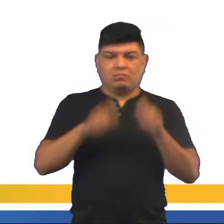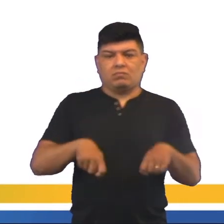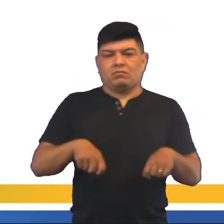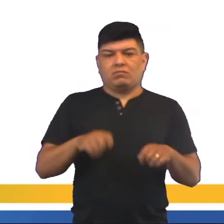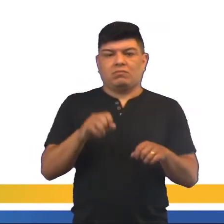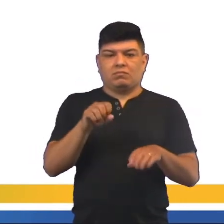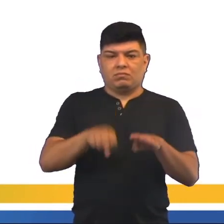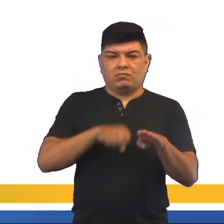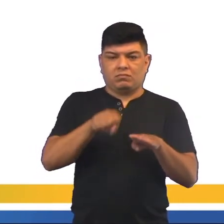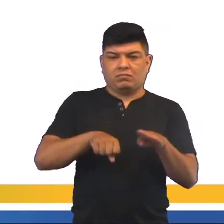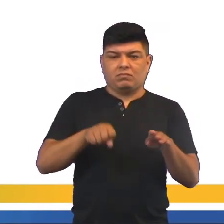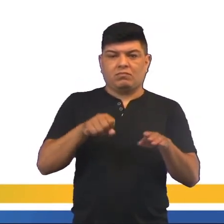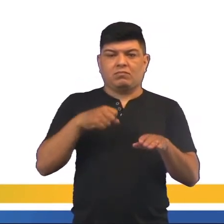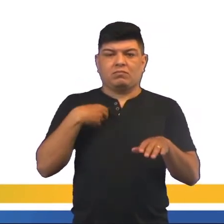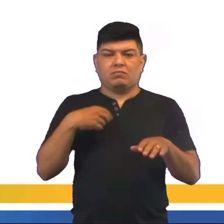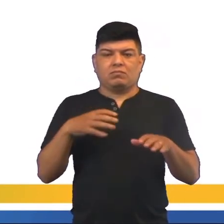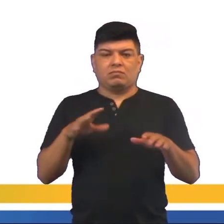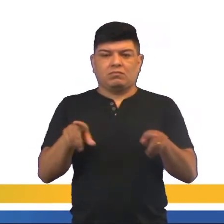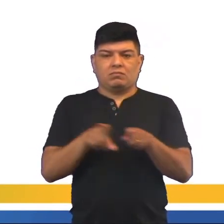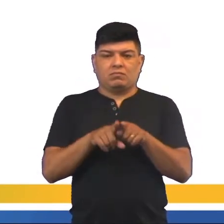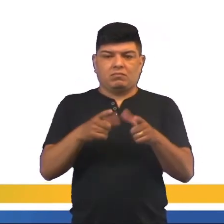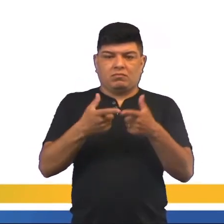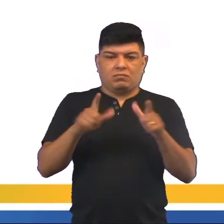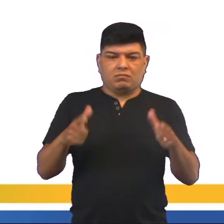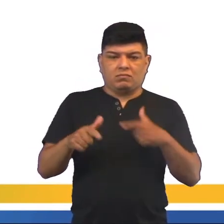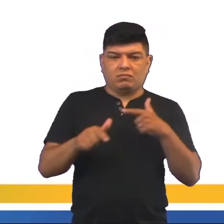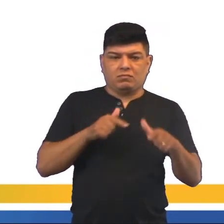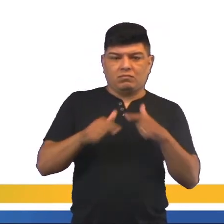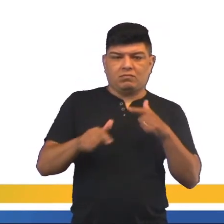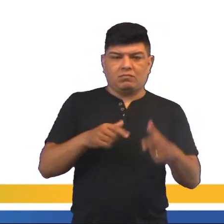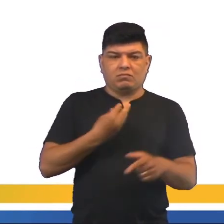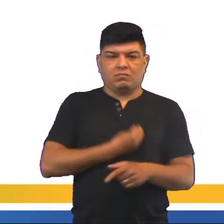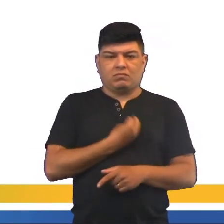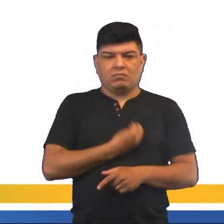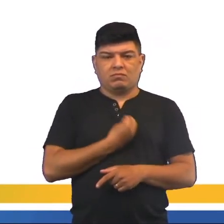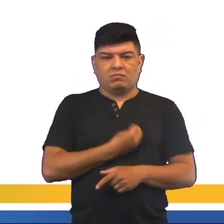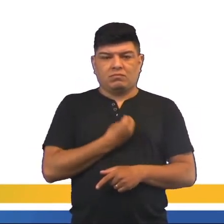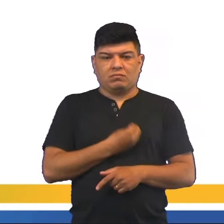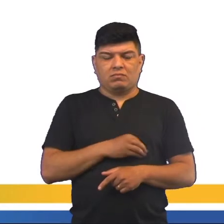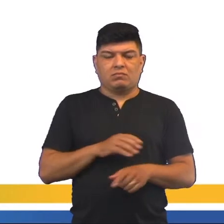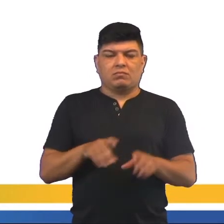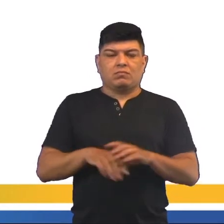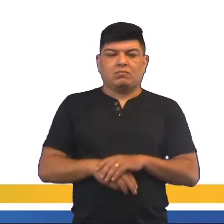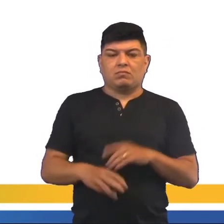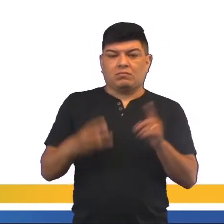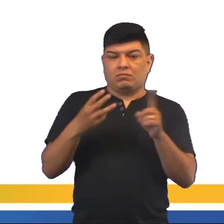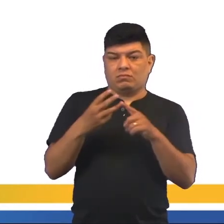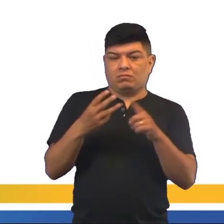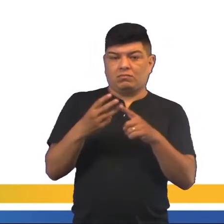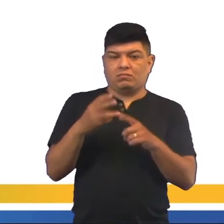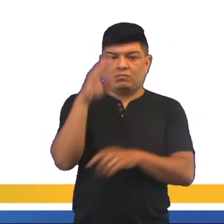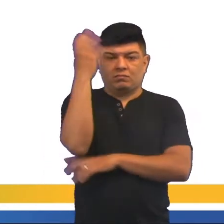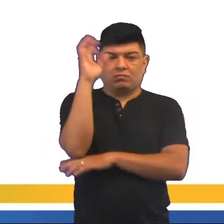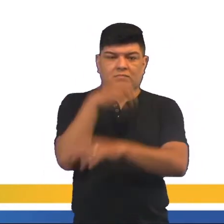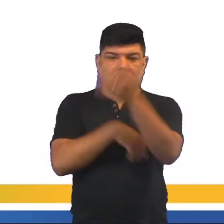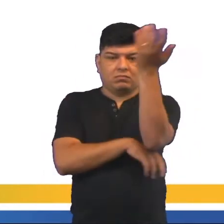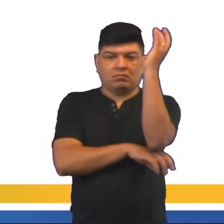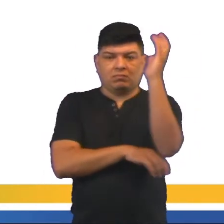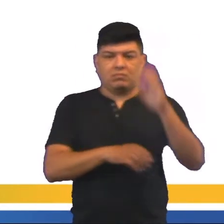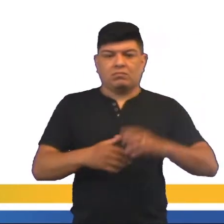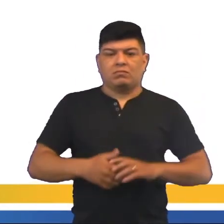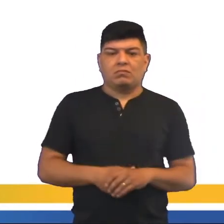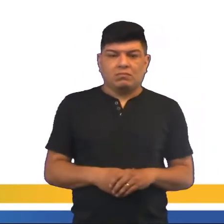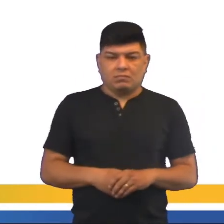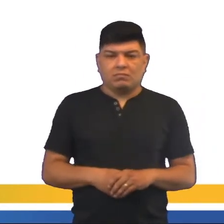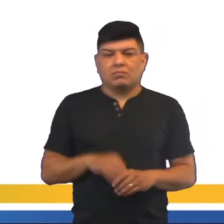mais potentes, a mecanização e automatização crescente do trabalho e da vida extra-trabalho. E terceiro,